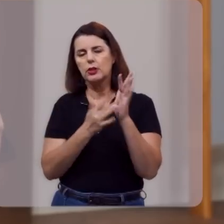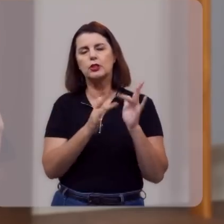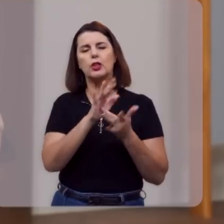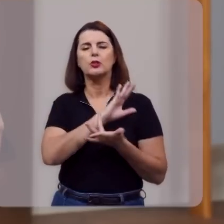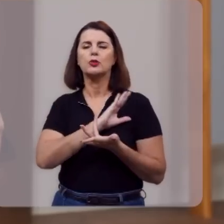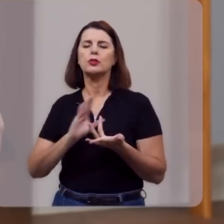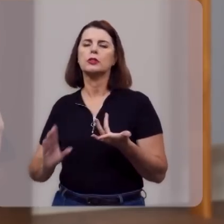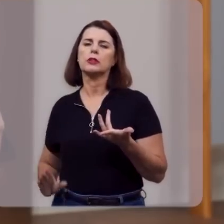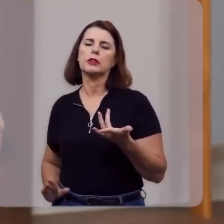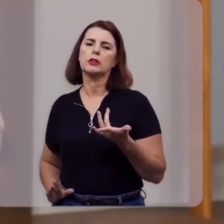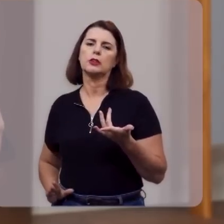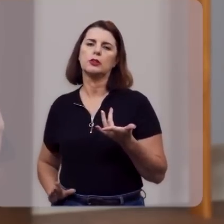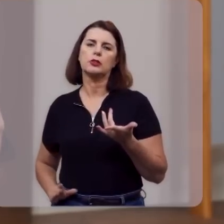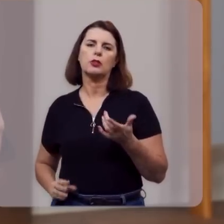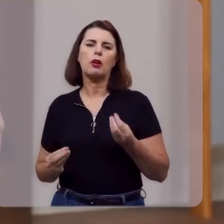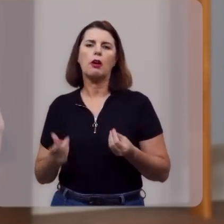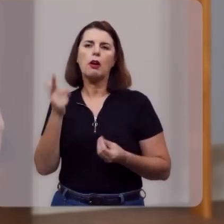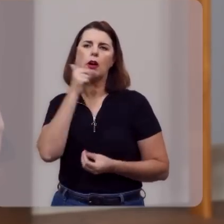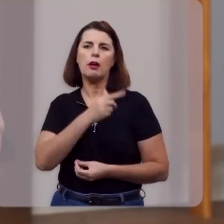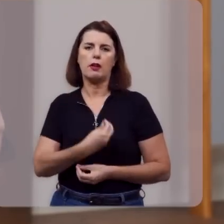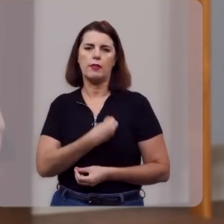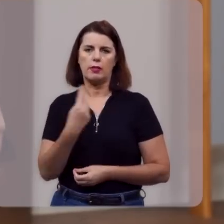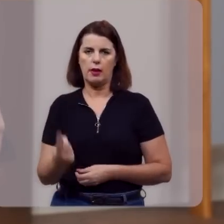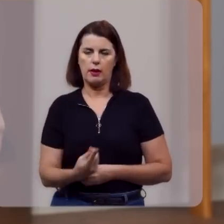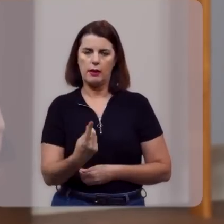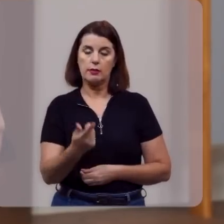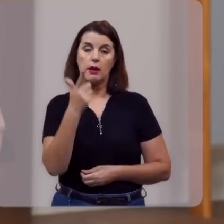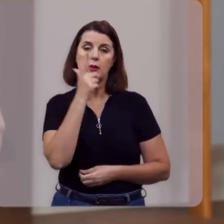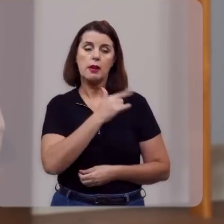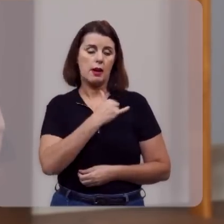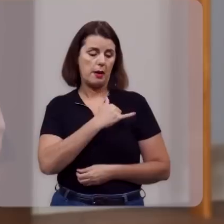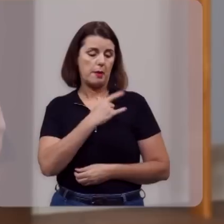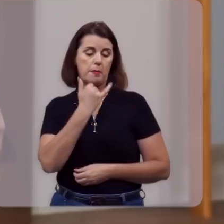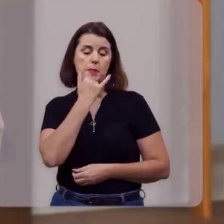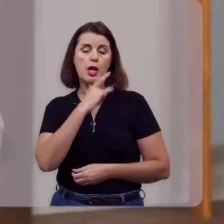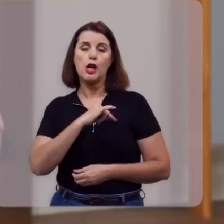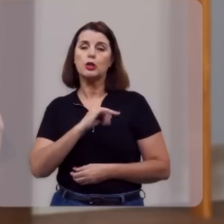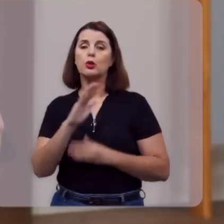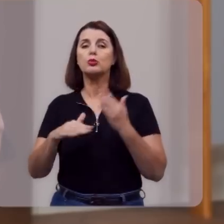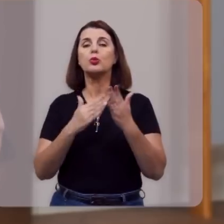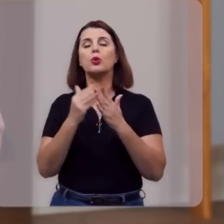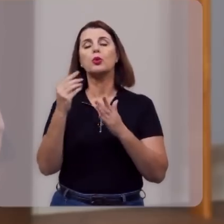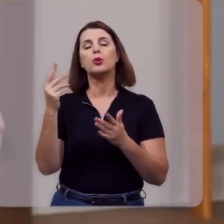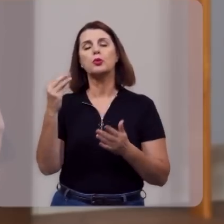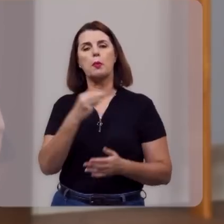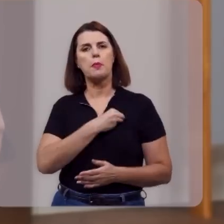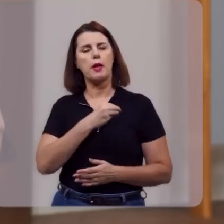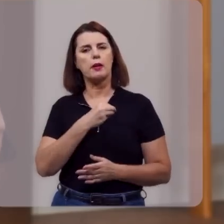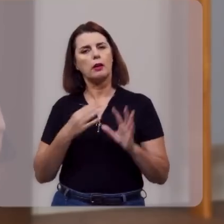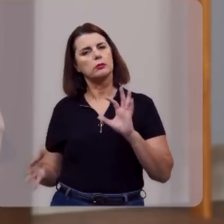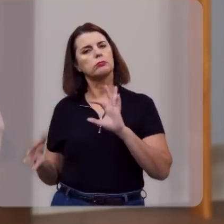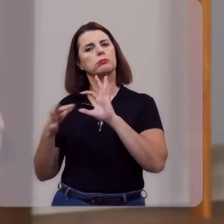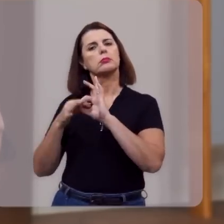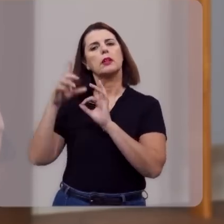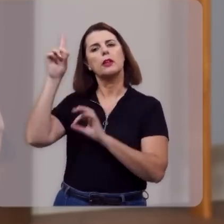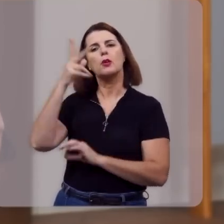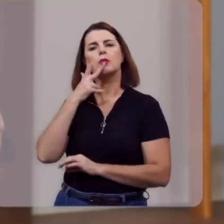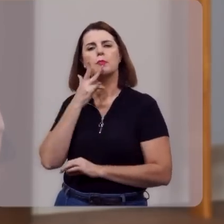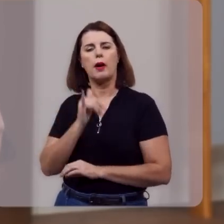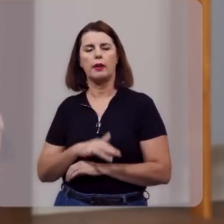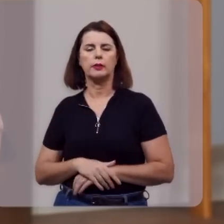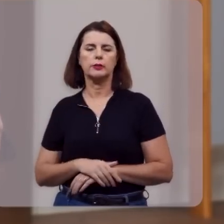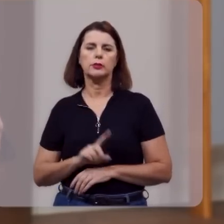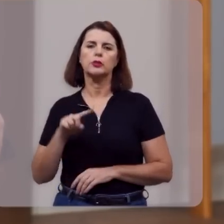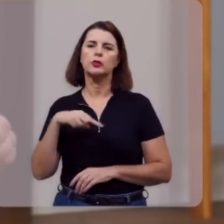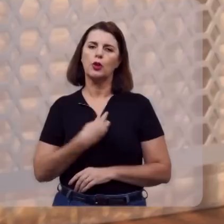que crer que Jesus Cristo é o seu único Senhor e Salvador terá a vida eterna, será perdoado de todos os seus pecados e será reconciliado com